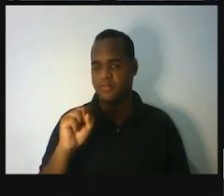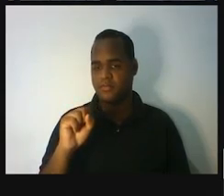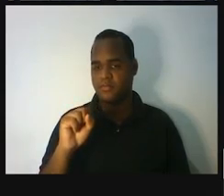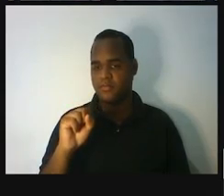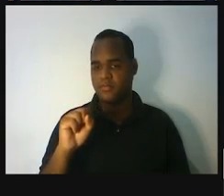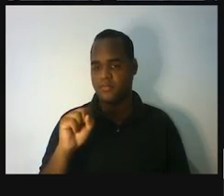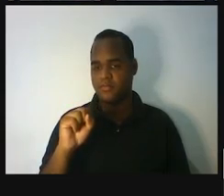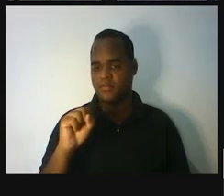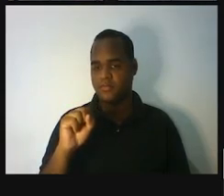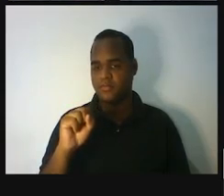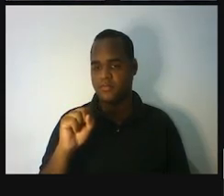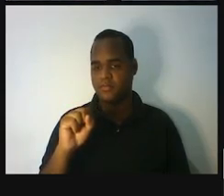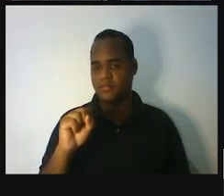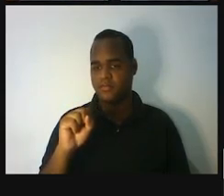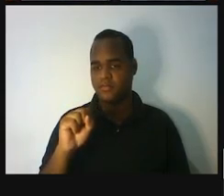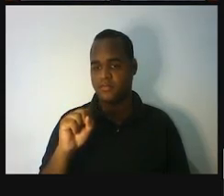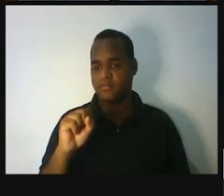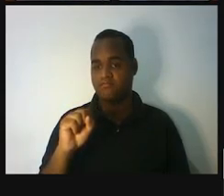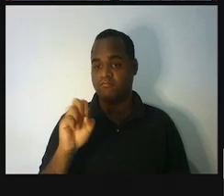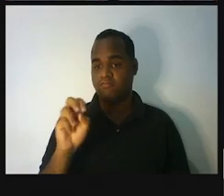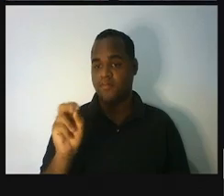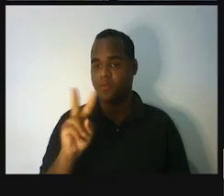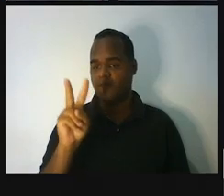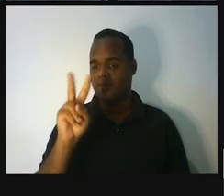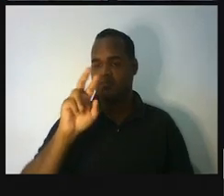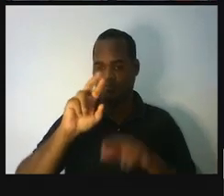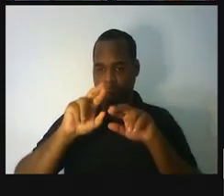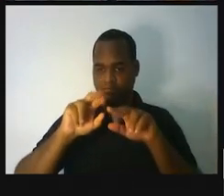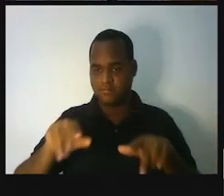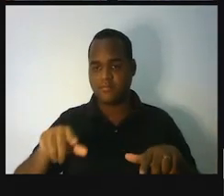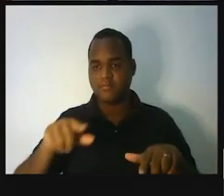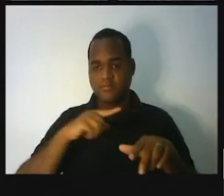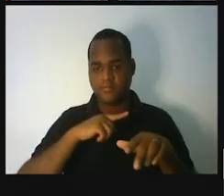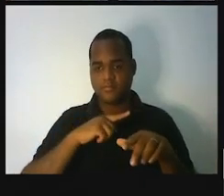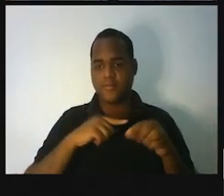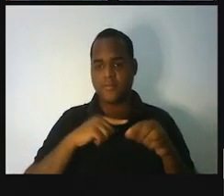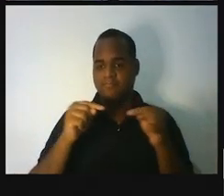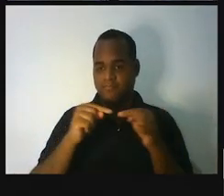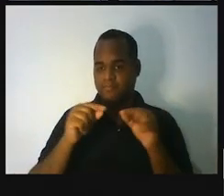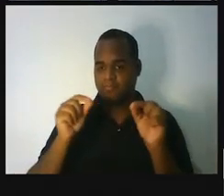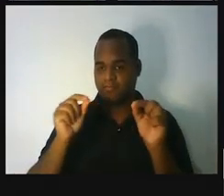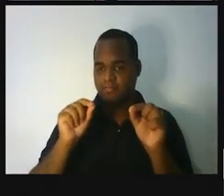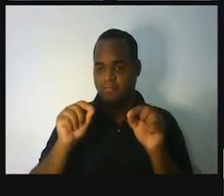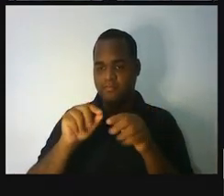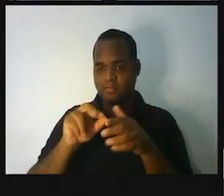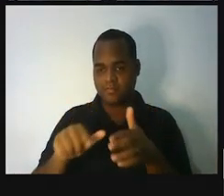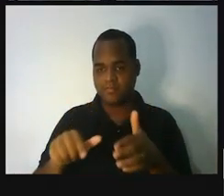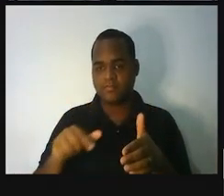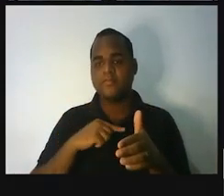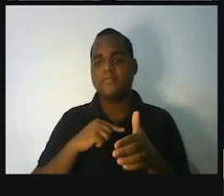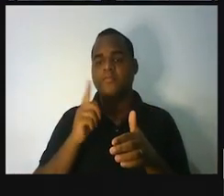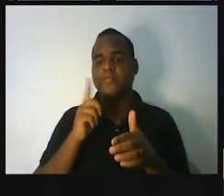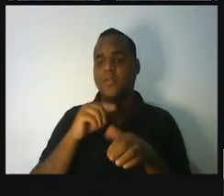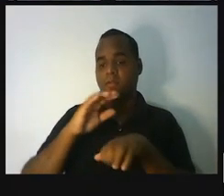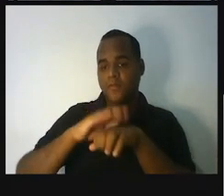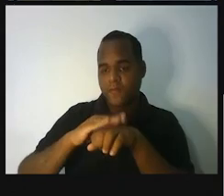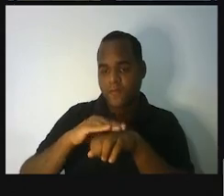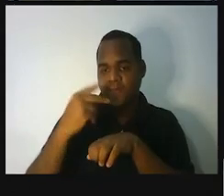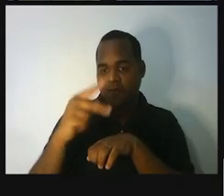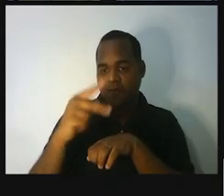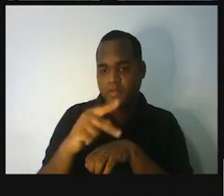Bom, agora com esses valores todos em hectômetros cúbicos, você agora